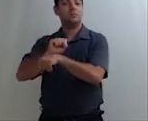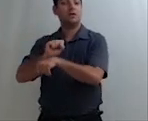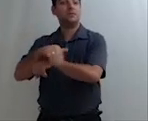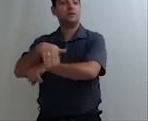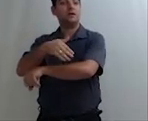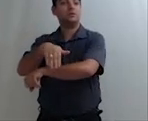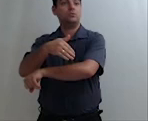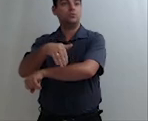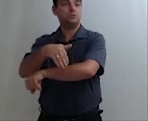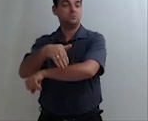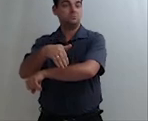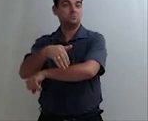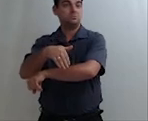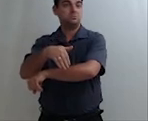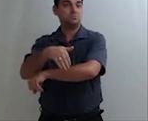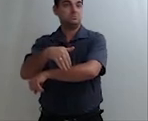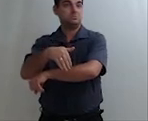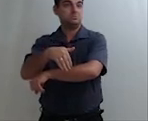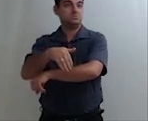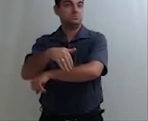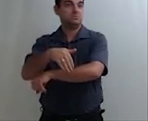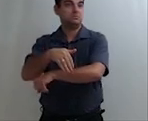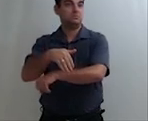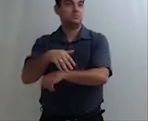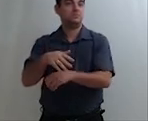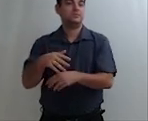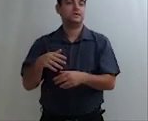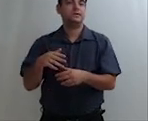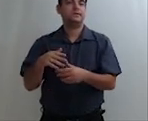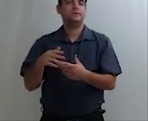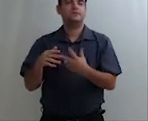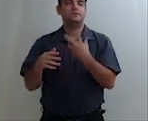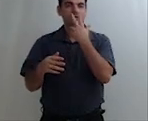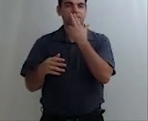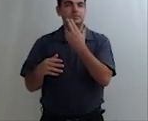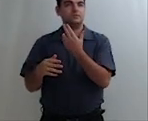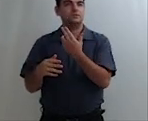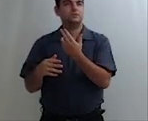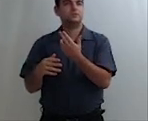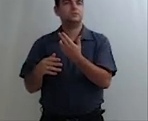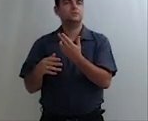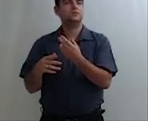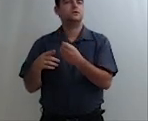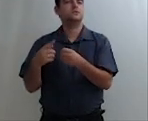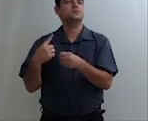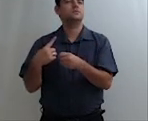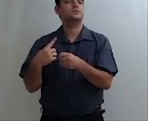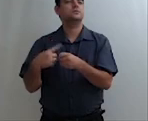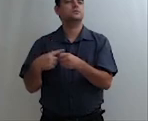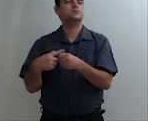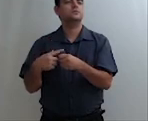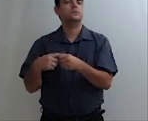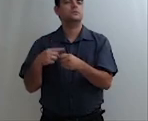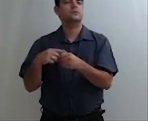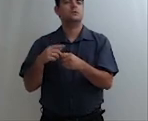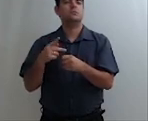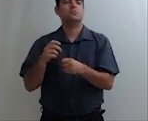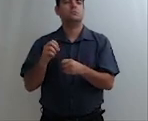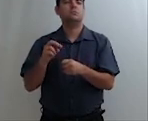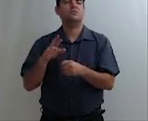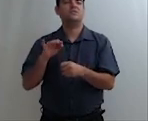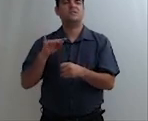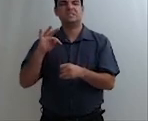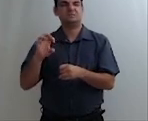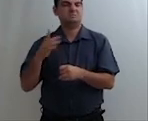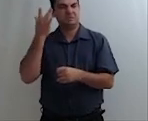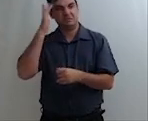Goiás esquina com Avenida estena no barro bairro Setor Pavilhão município de Confresa a vítima tratava-se de